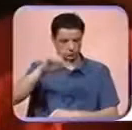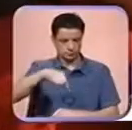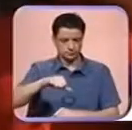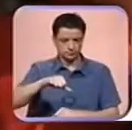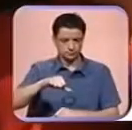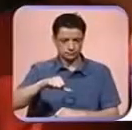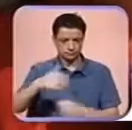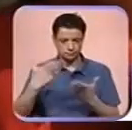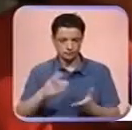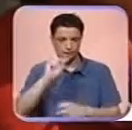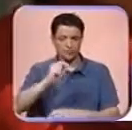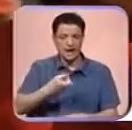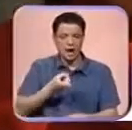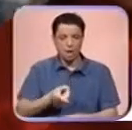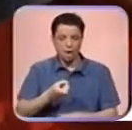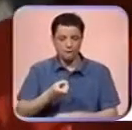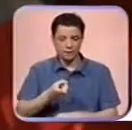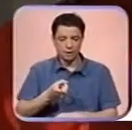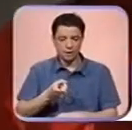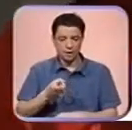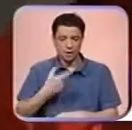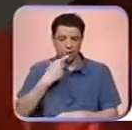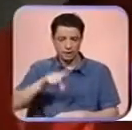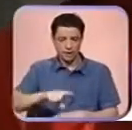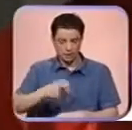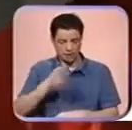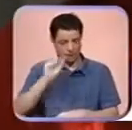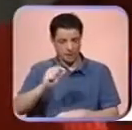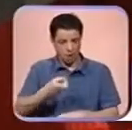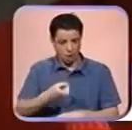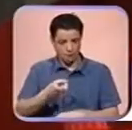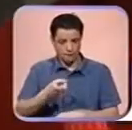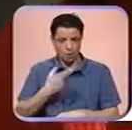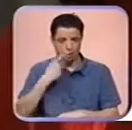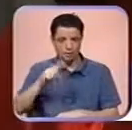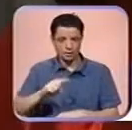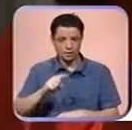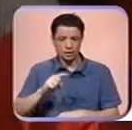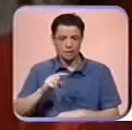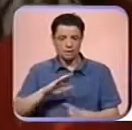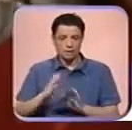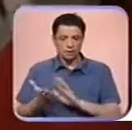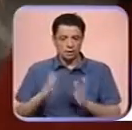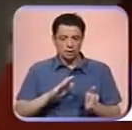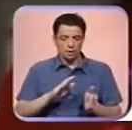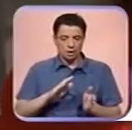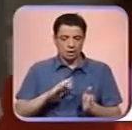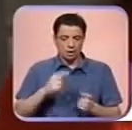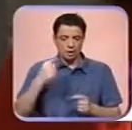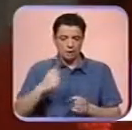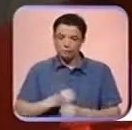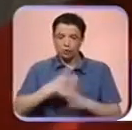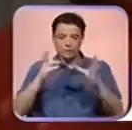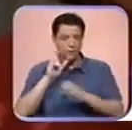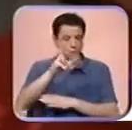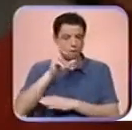Que... Agora no dia 9. Fui há um mês e vou agora no dia 9 outra vez. Costumei com que regularidade? Agora tenho que ir mais